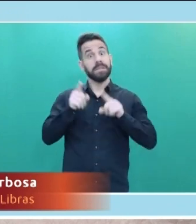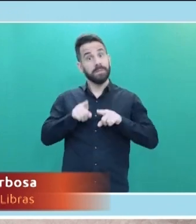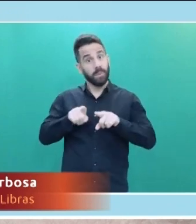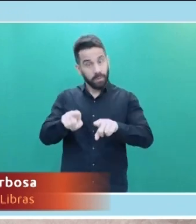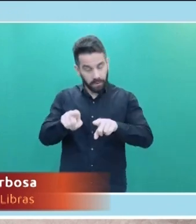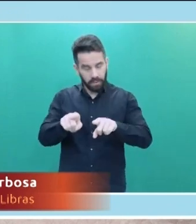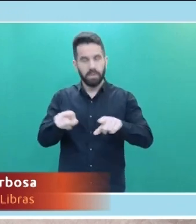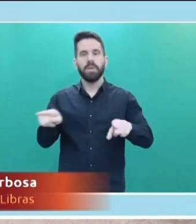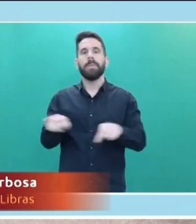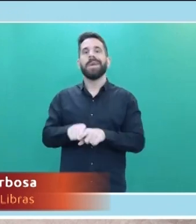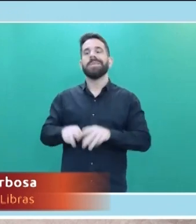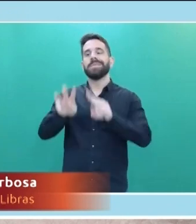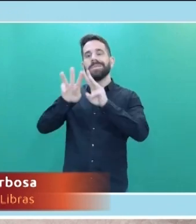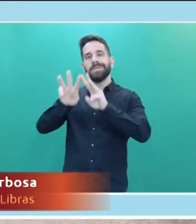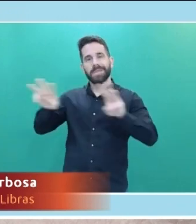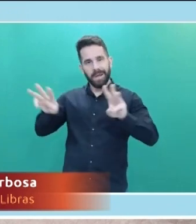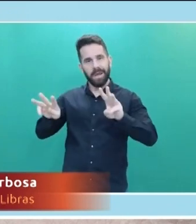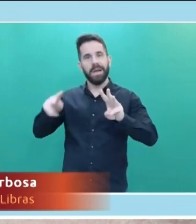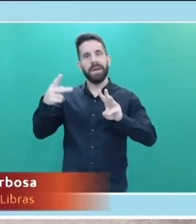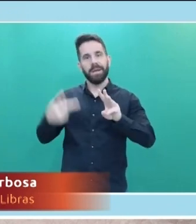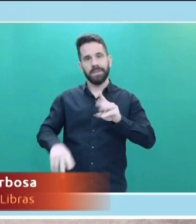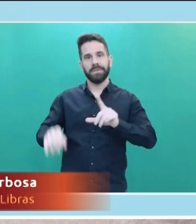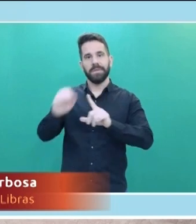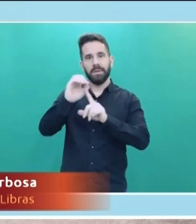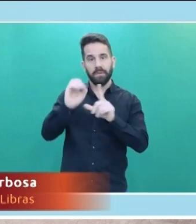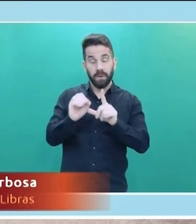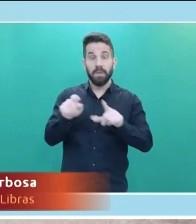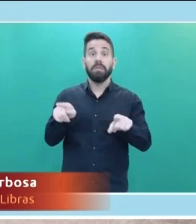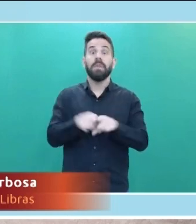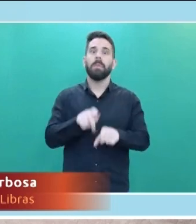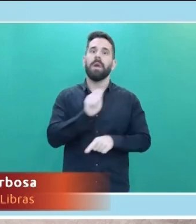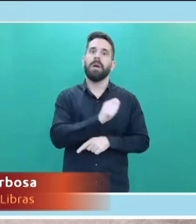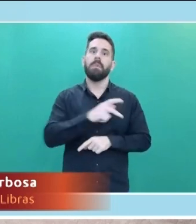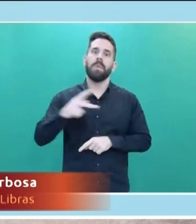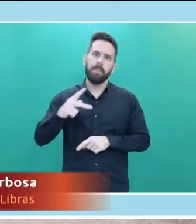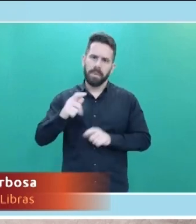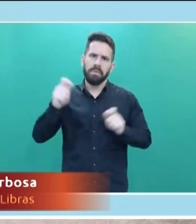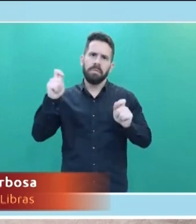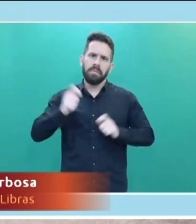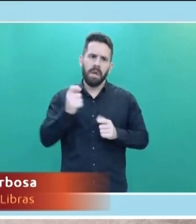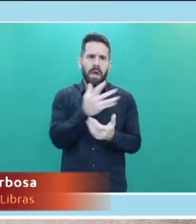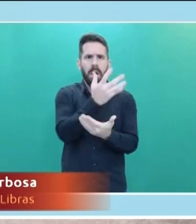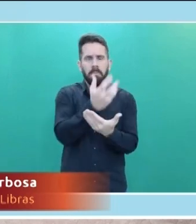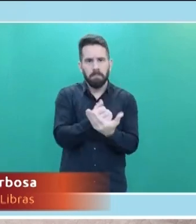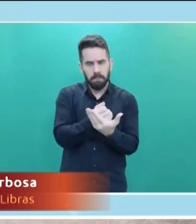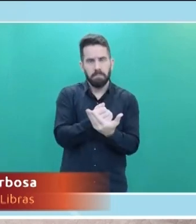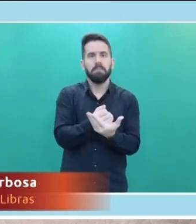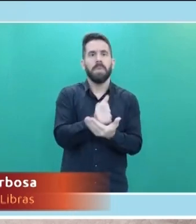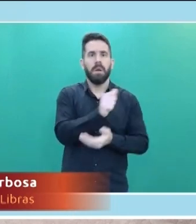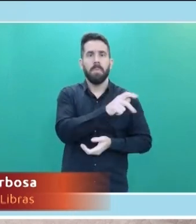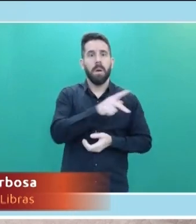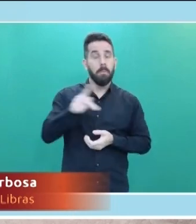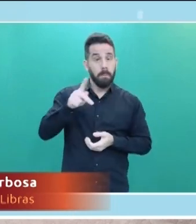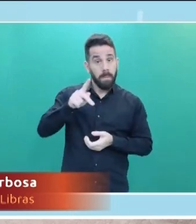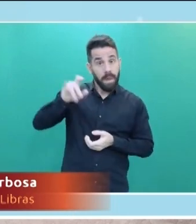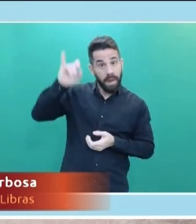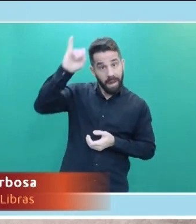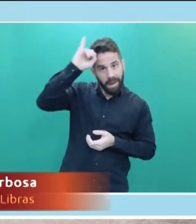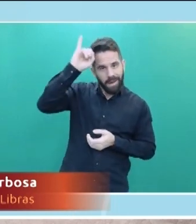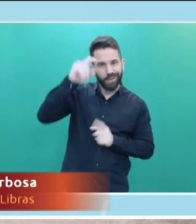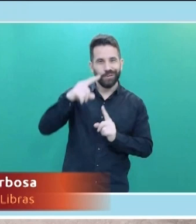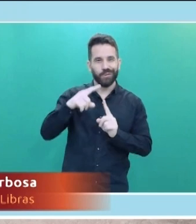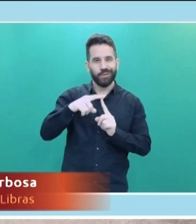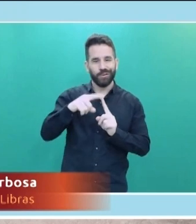também pelo aplicativo. Você pode baixar ele gratuitamente em celulares com modelo Android. E hoje a gente vai falar